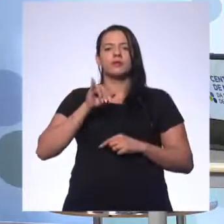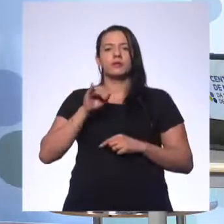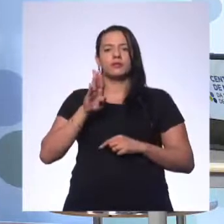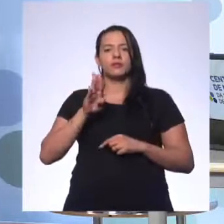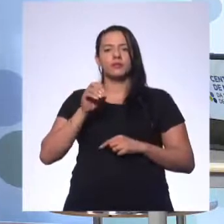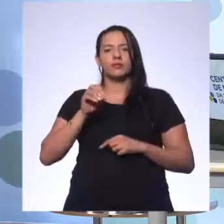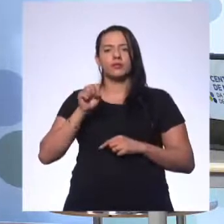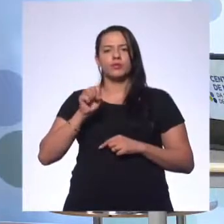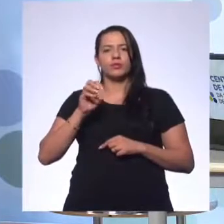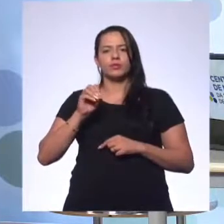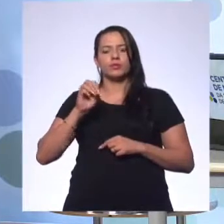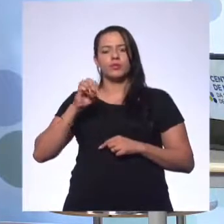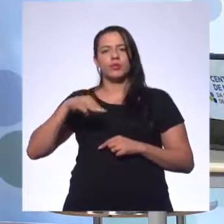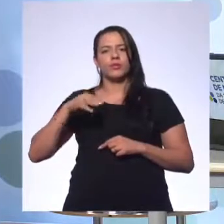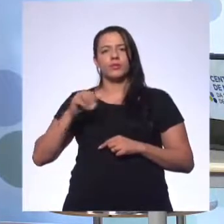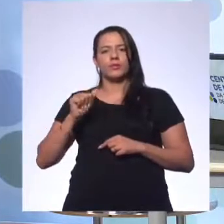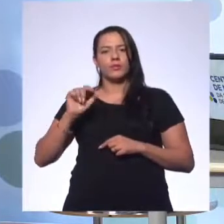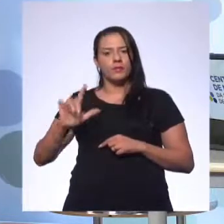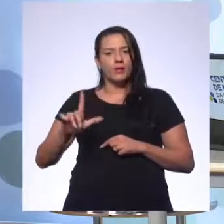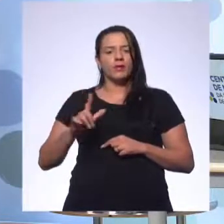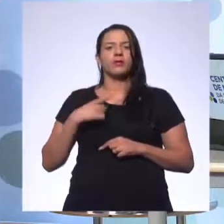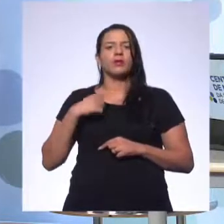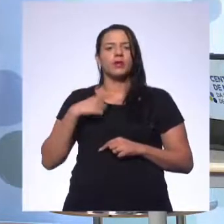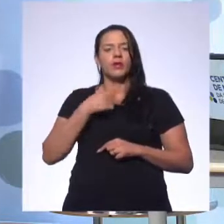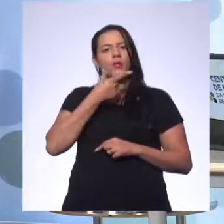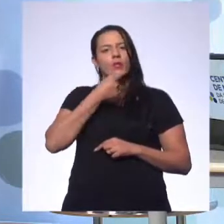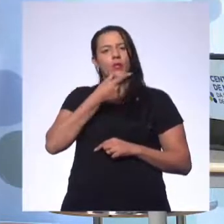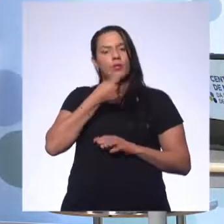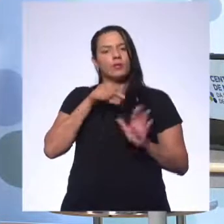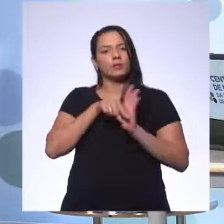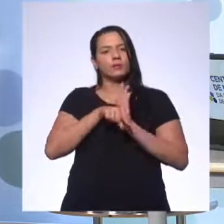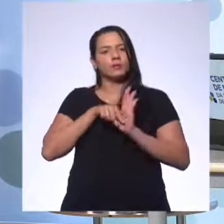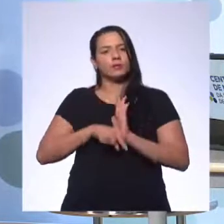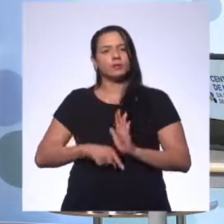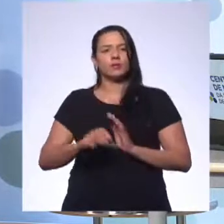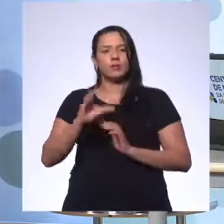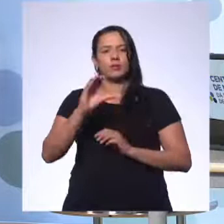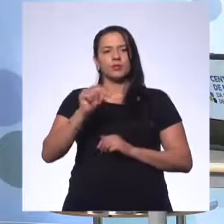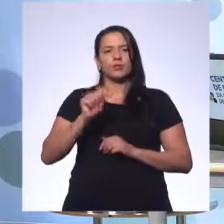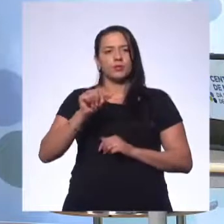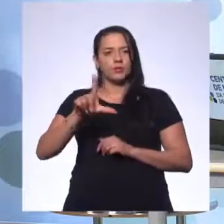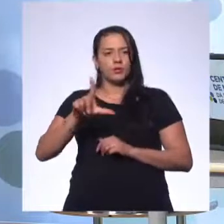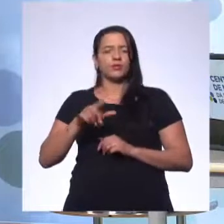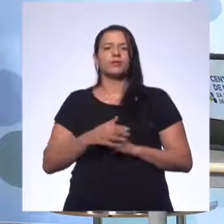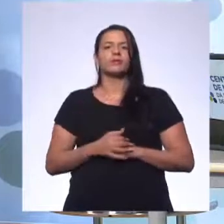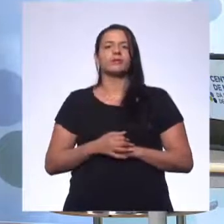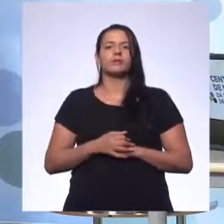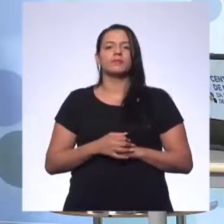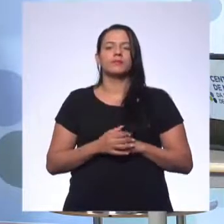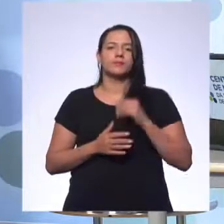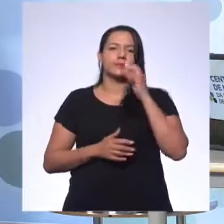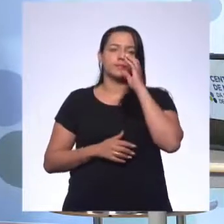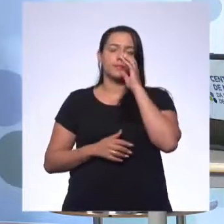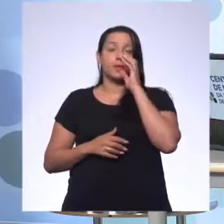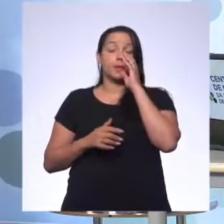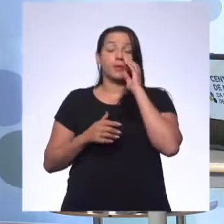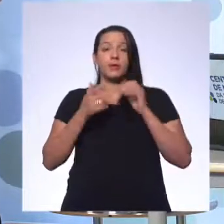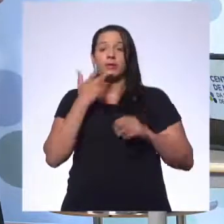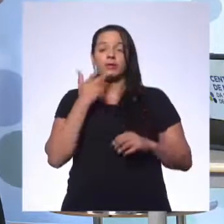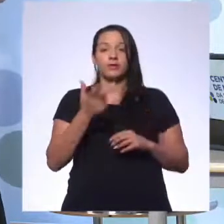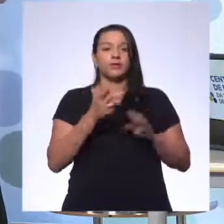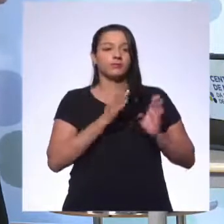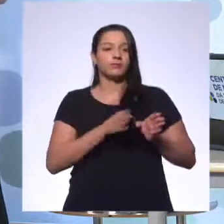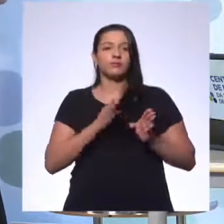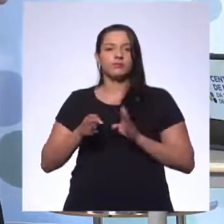Feita, apresentada aí por esse pesquisador para a gente. Então, quando a gente fala nesse critério de classificação,